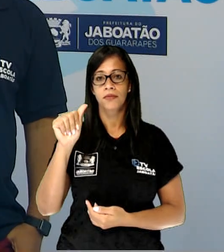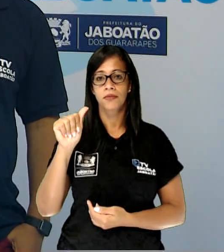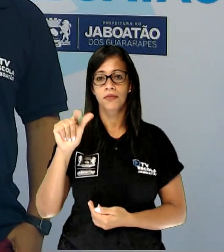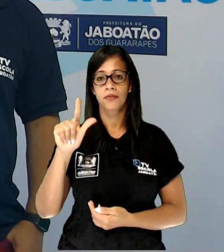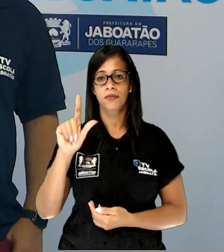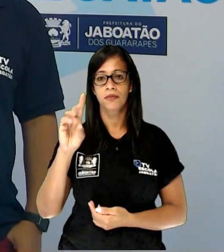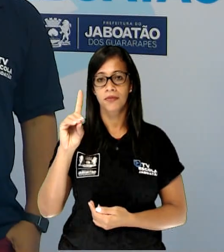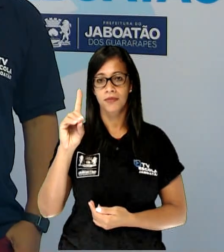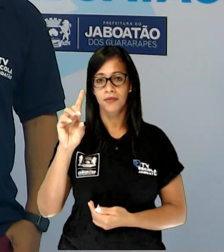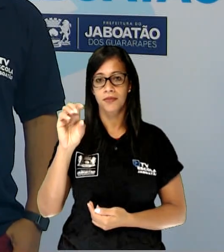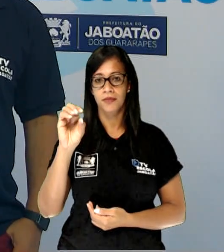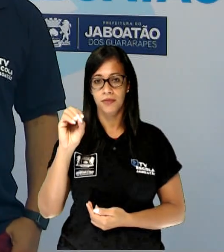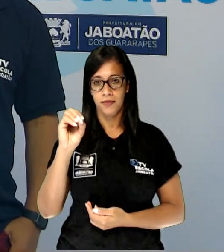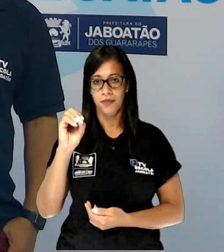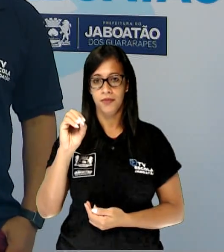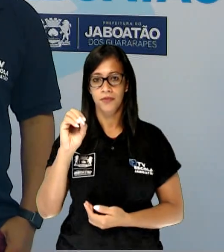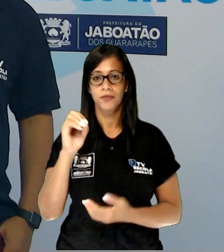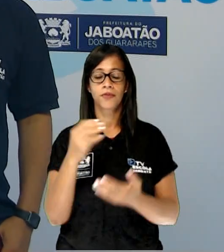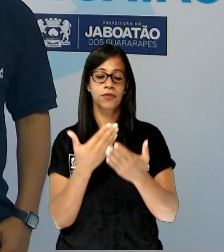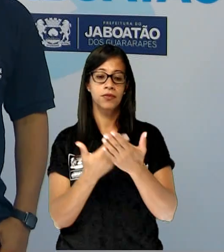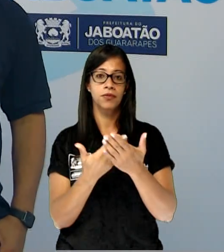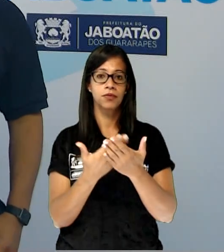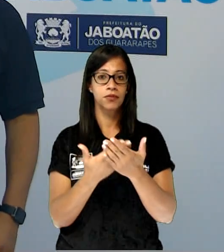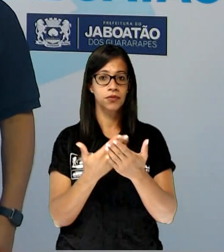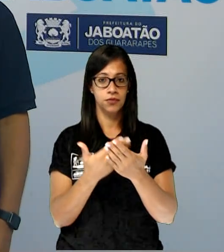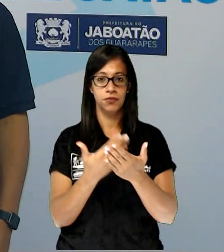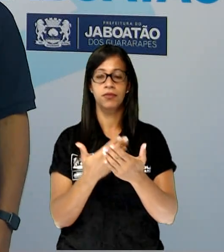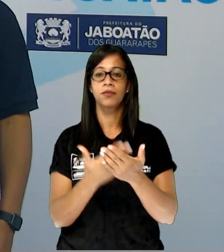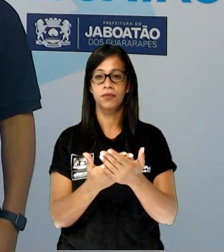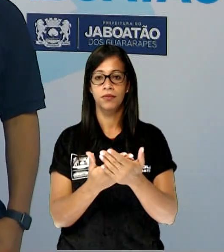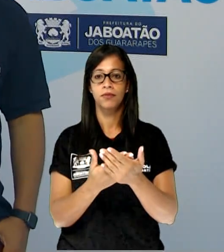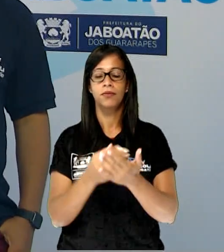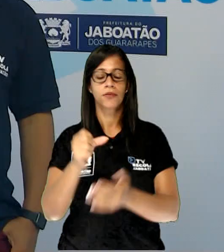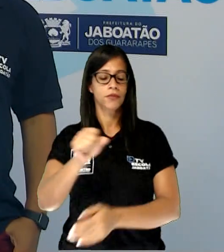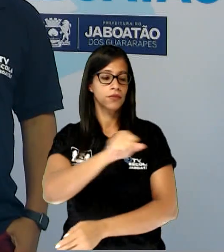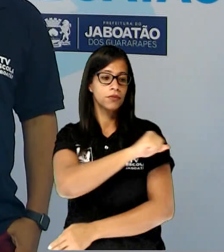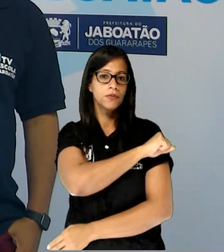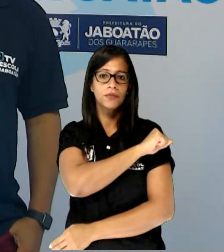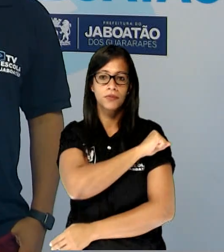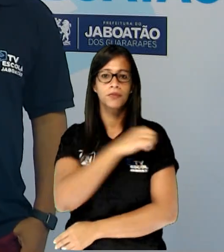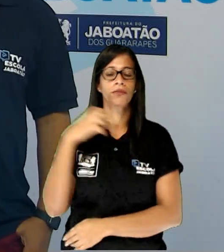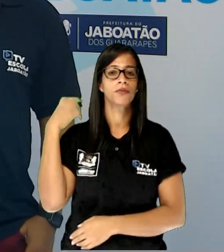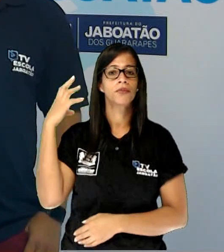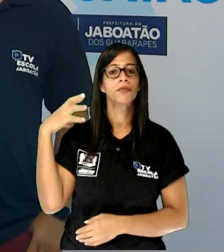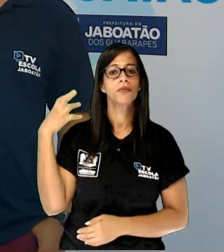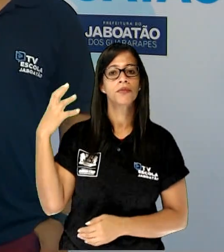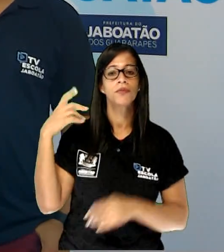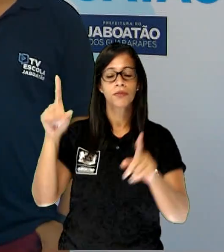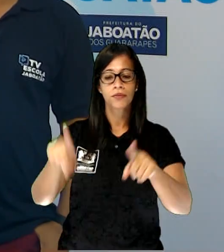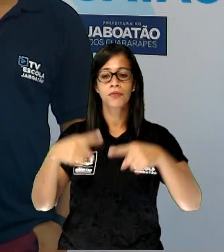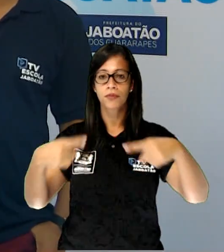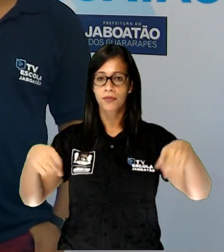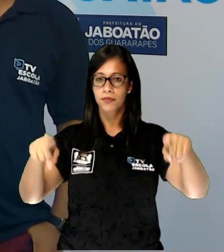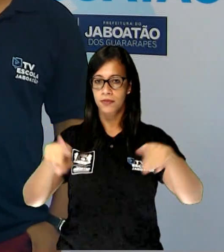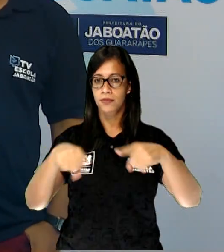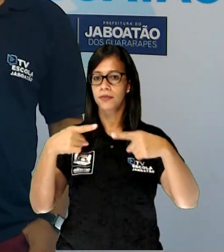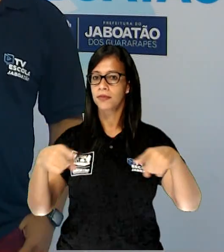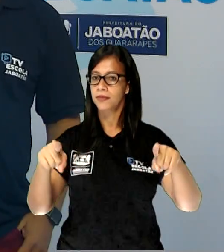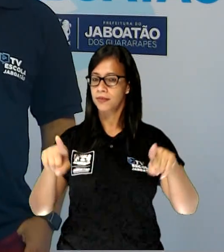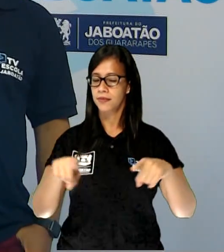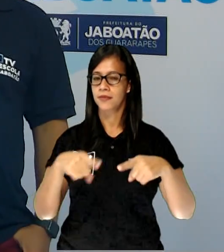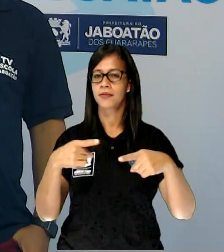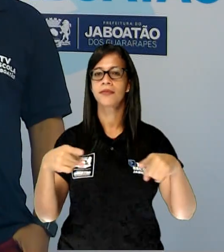aula de música do 8º ano sobre a orquestra sinfônica,